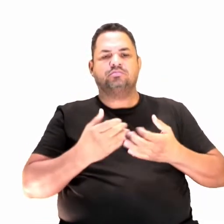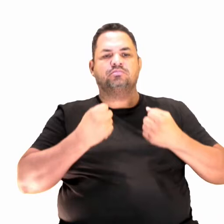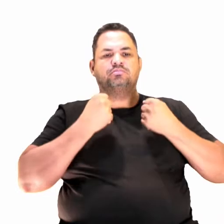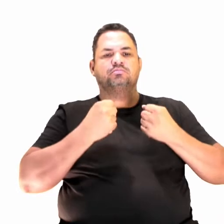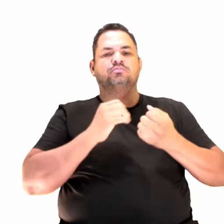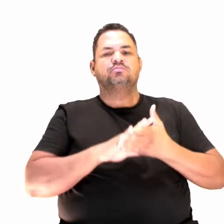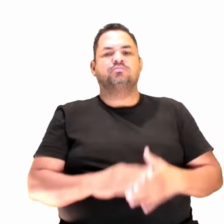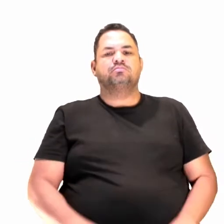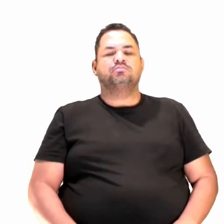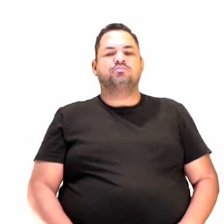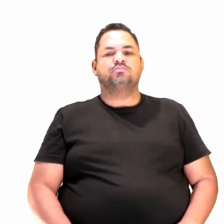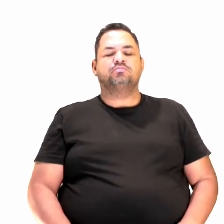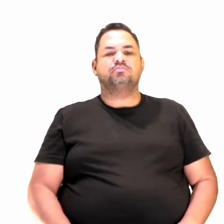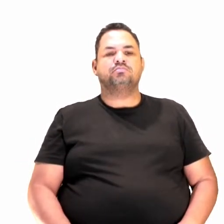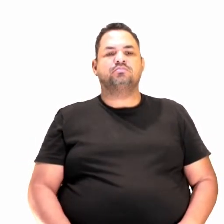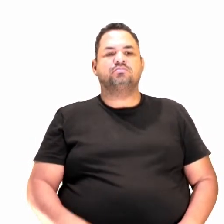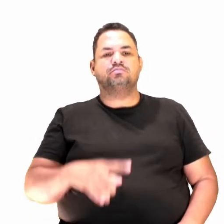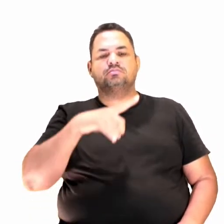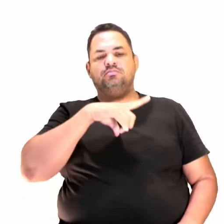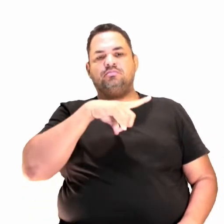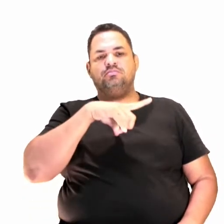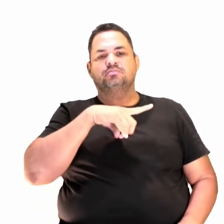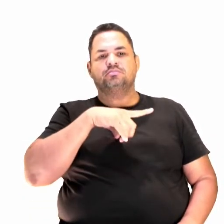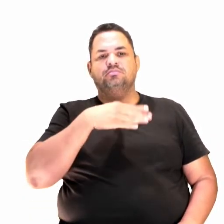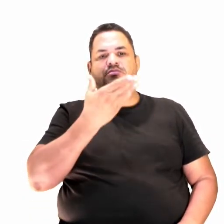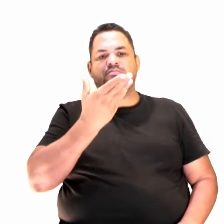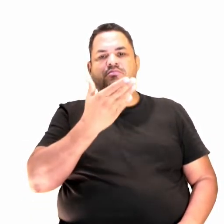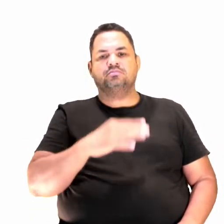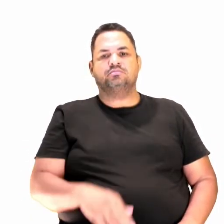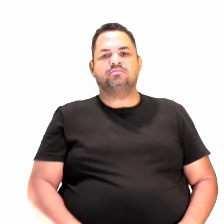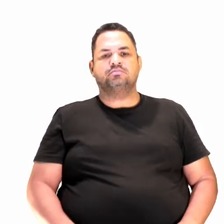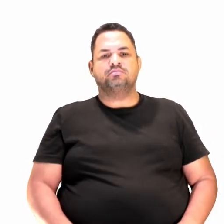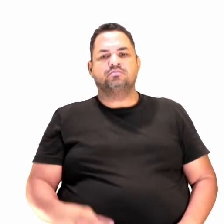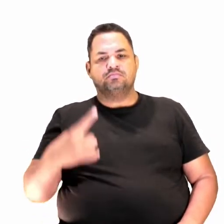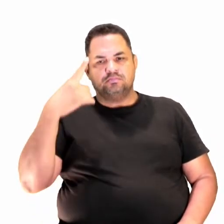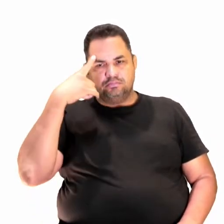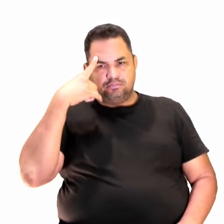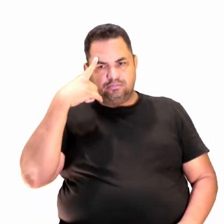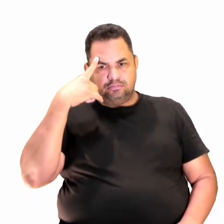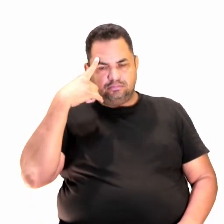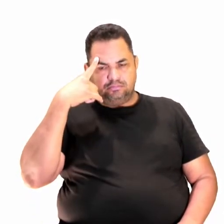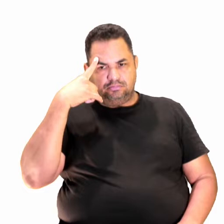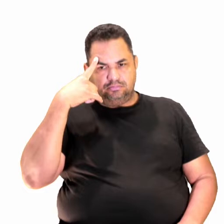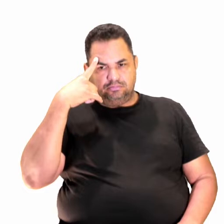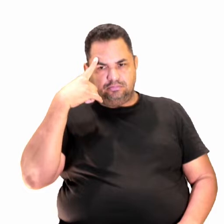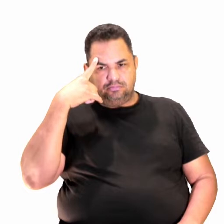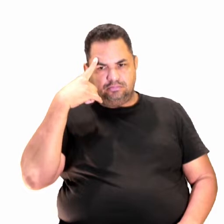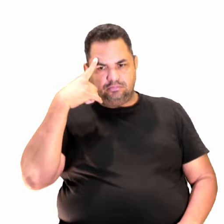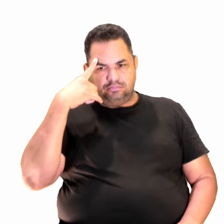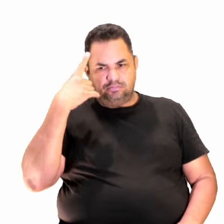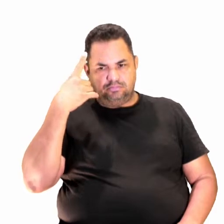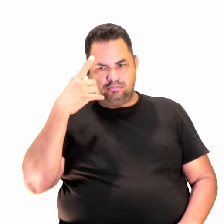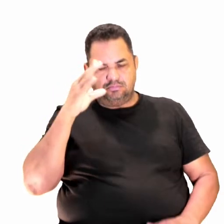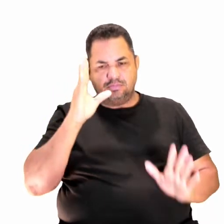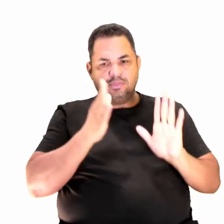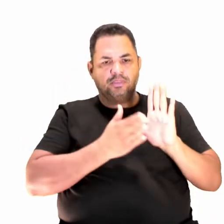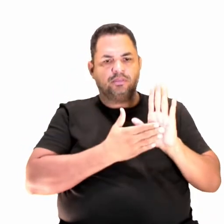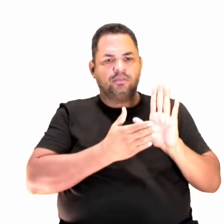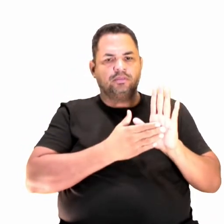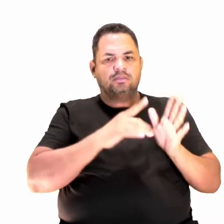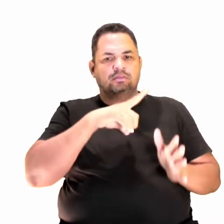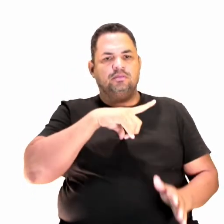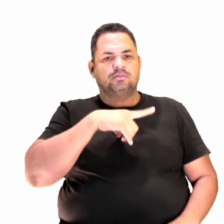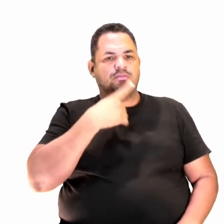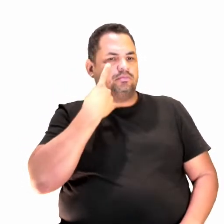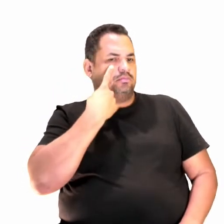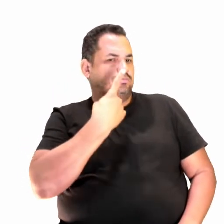uma assumption, né? Ele está ali pensando se, por uma questão de evidência que ele tem